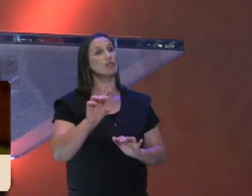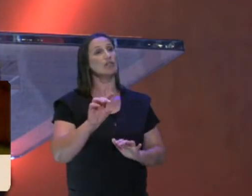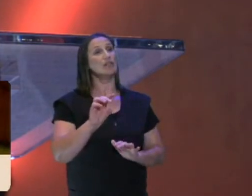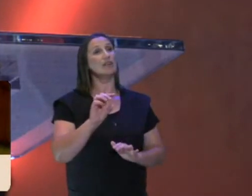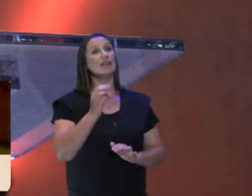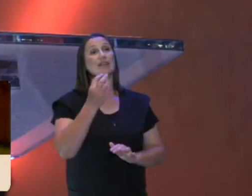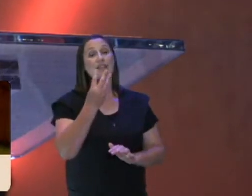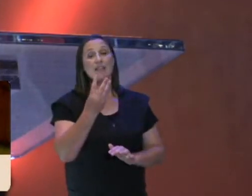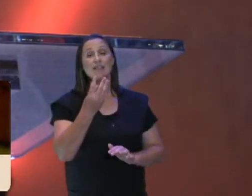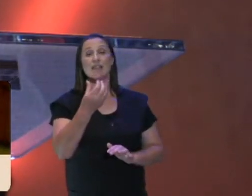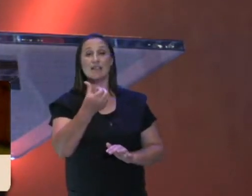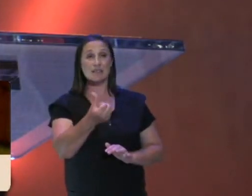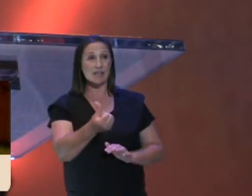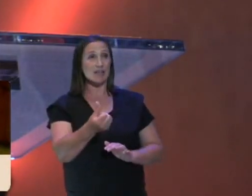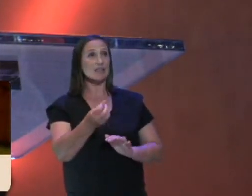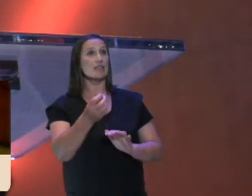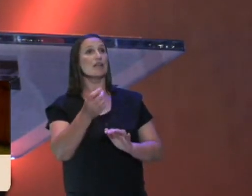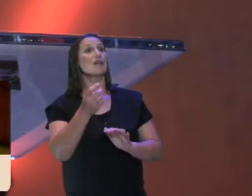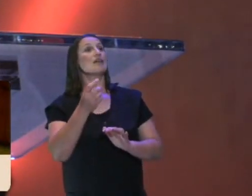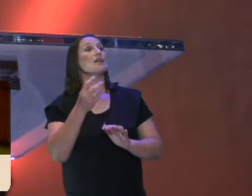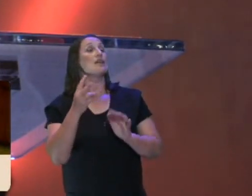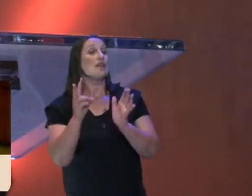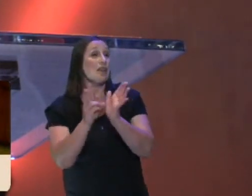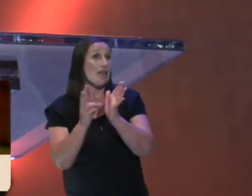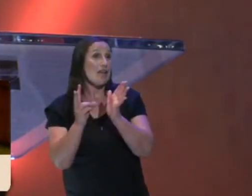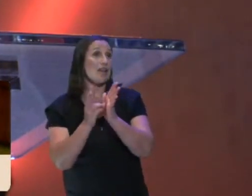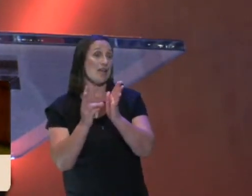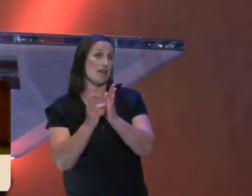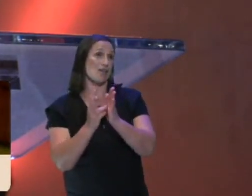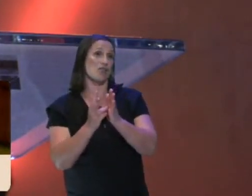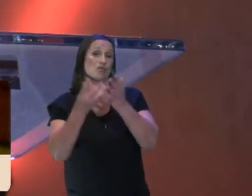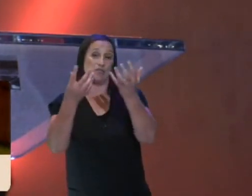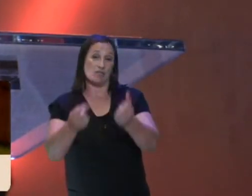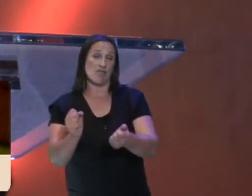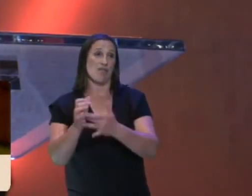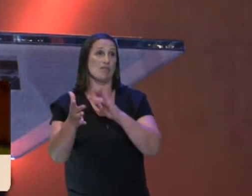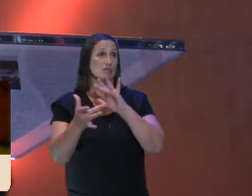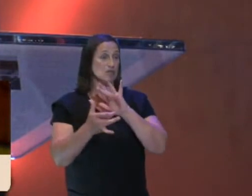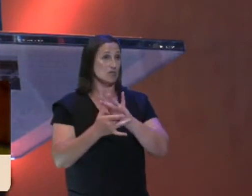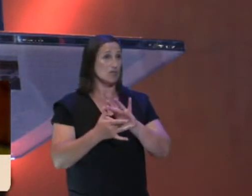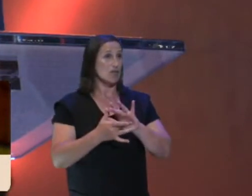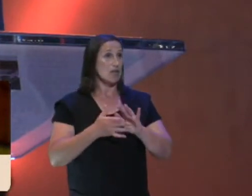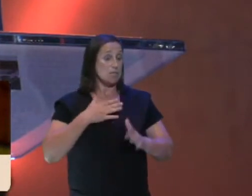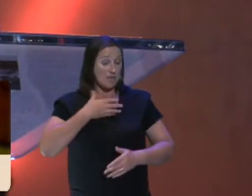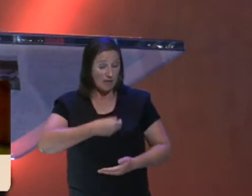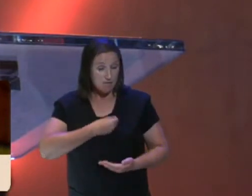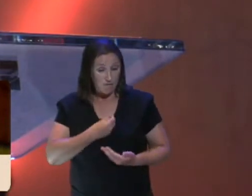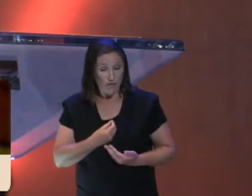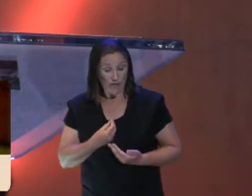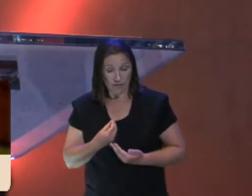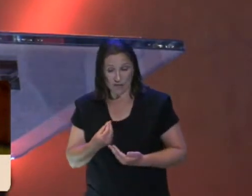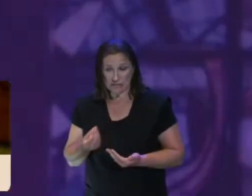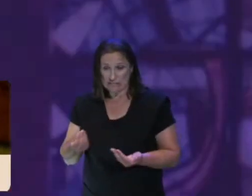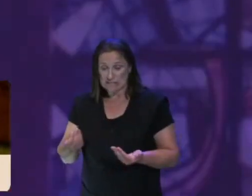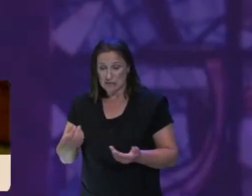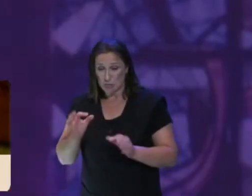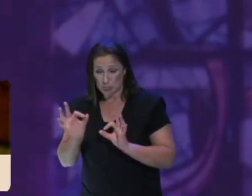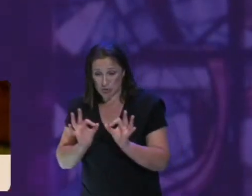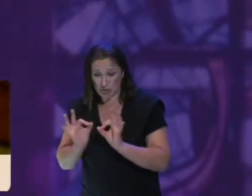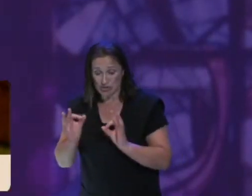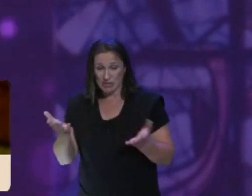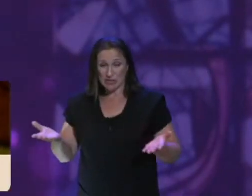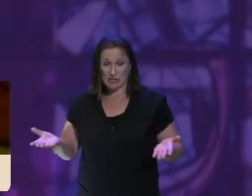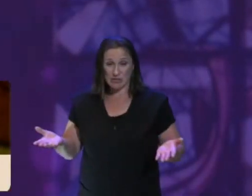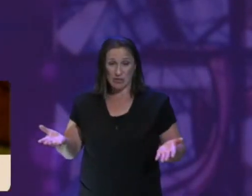E aí eu fiquei pensando, eu dei a minha vida por esse projeto,